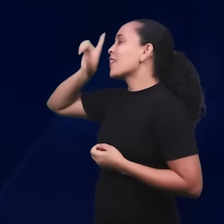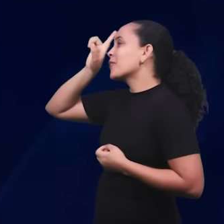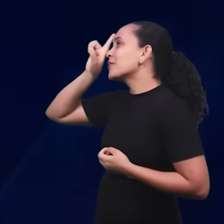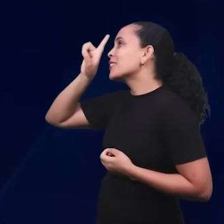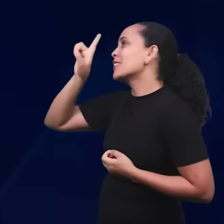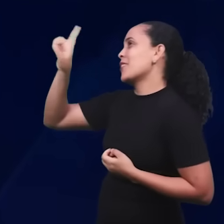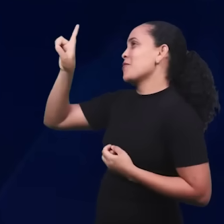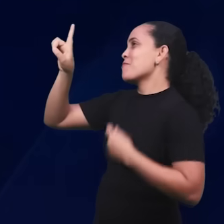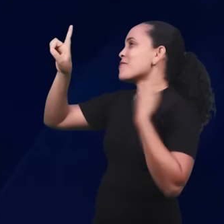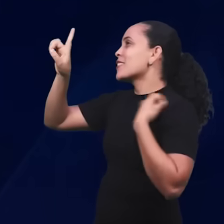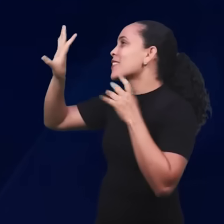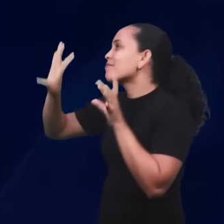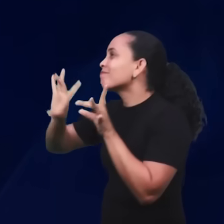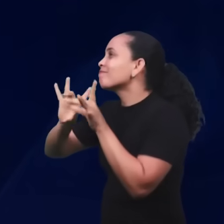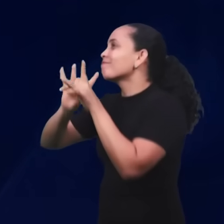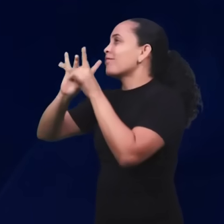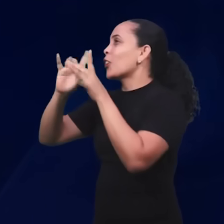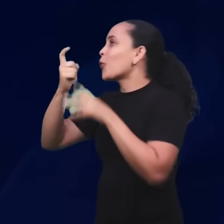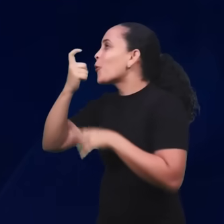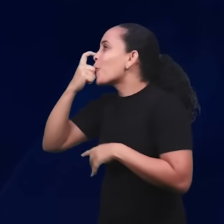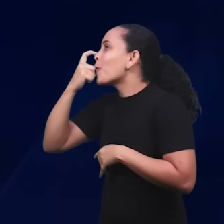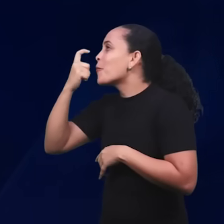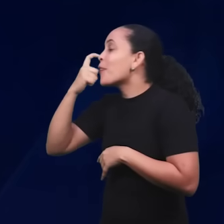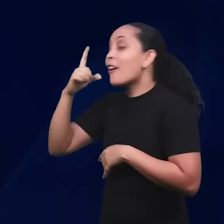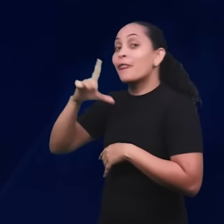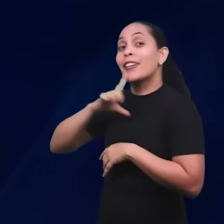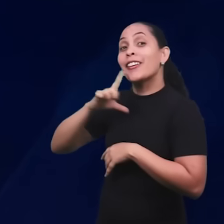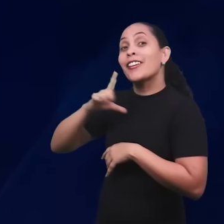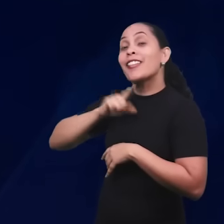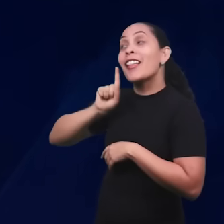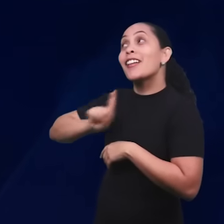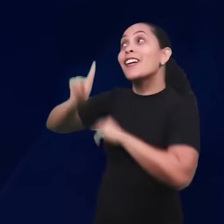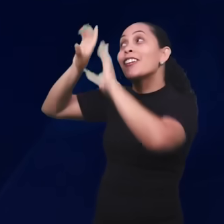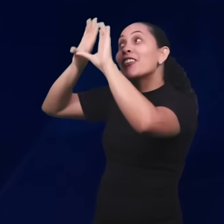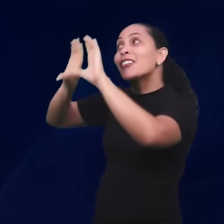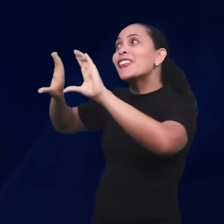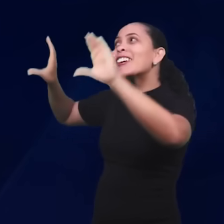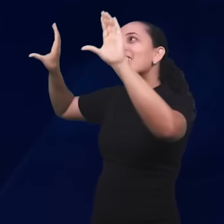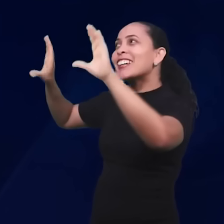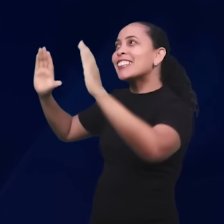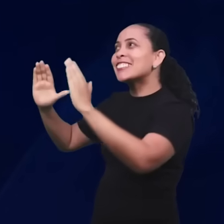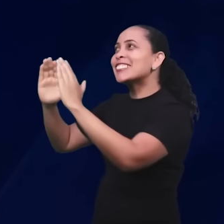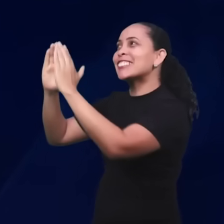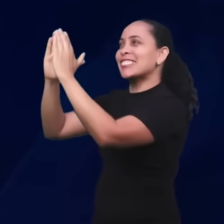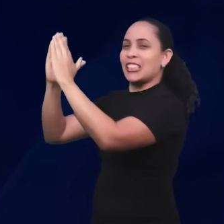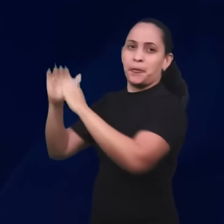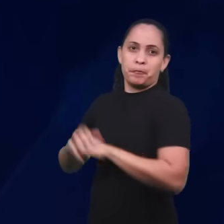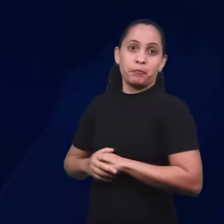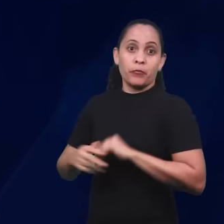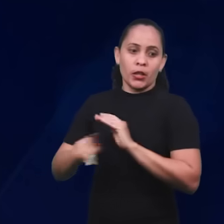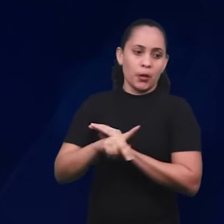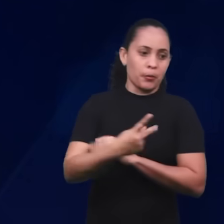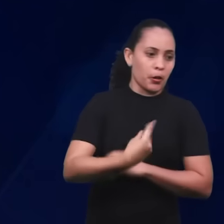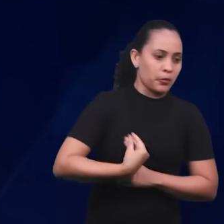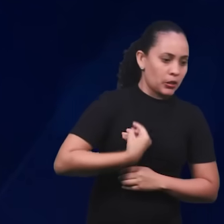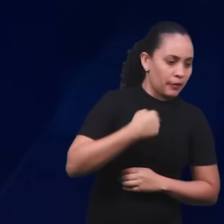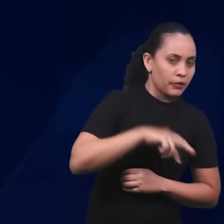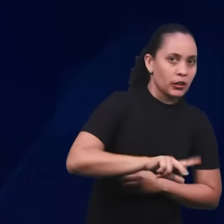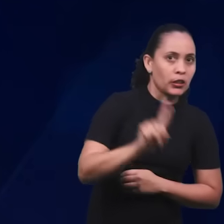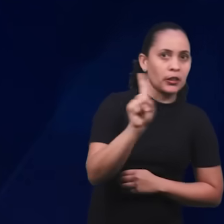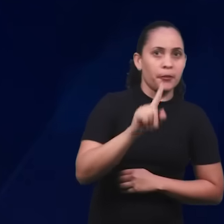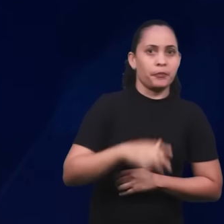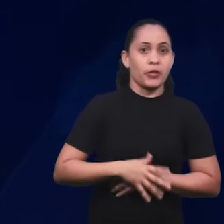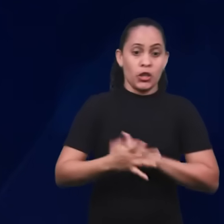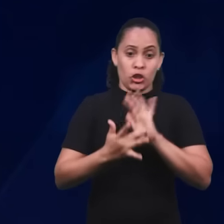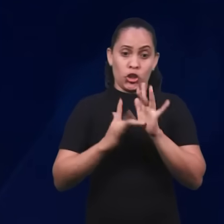Deus. Essa é uma necessidade que o homem tem. Descobrir que existe um reino, que esse reino não pertence a esse mundo.